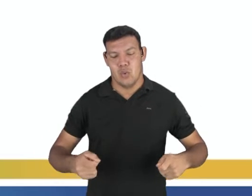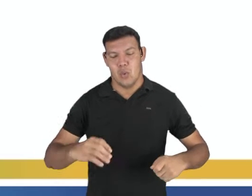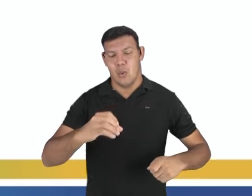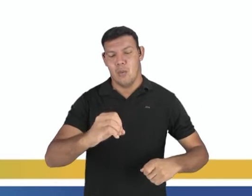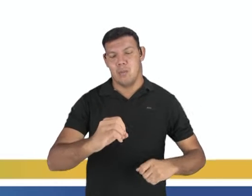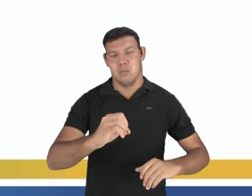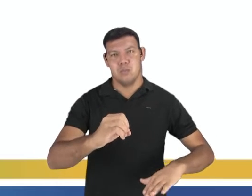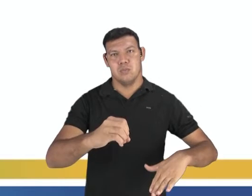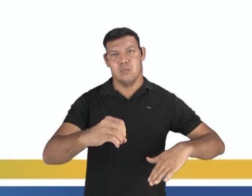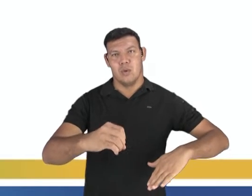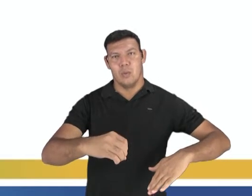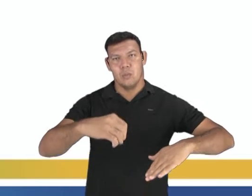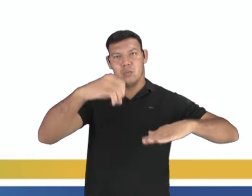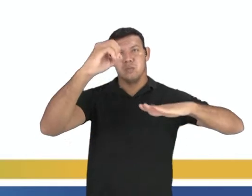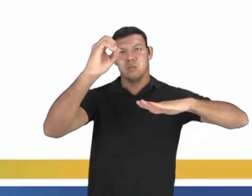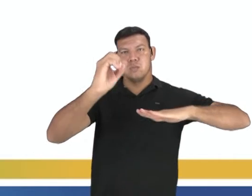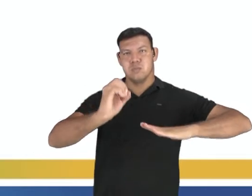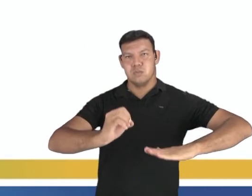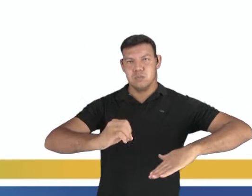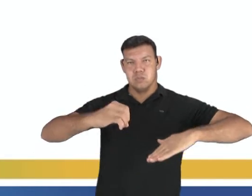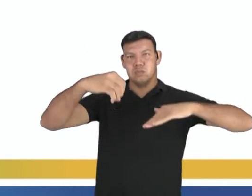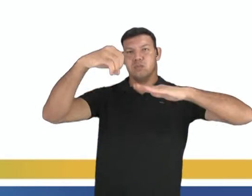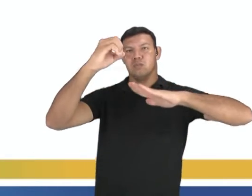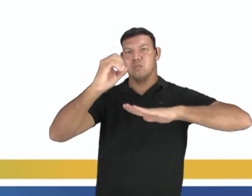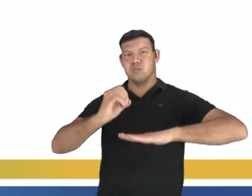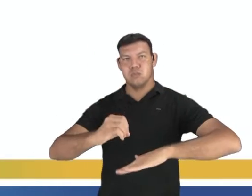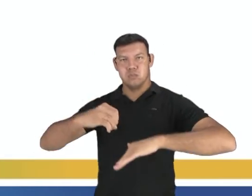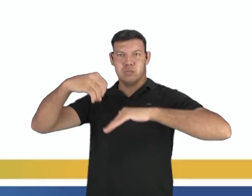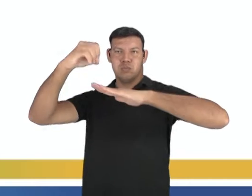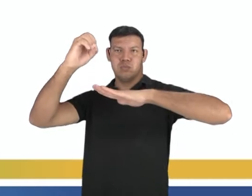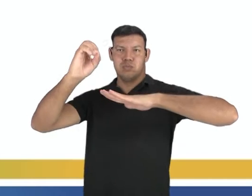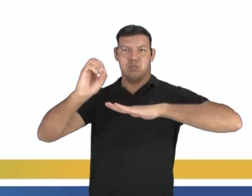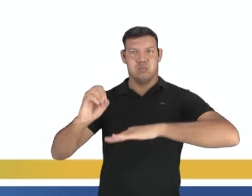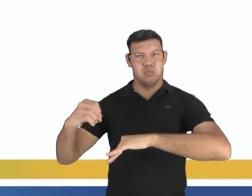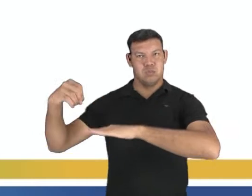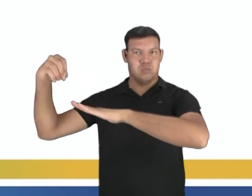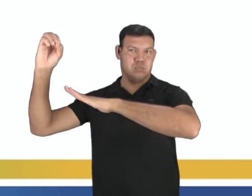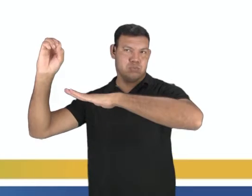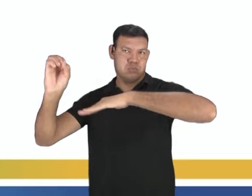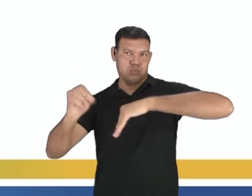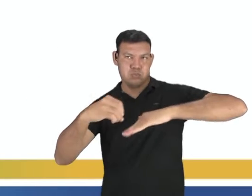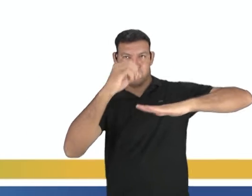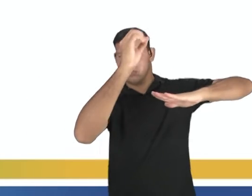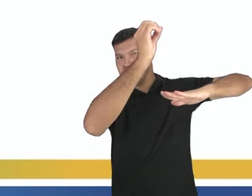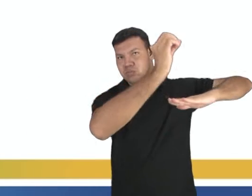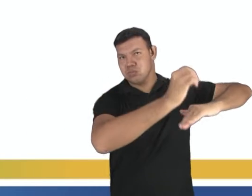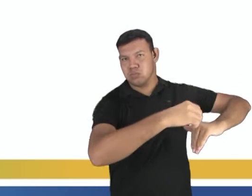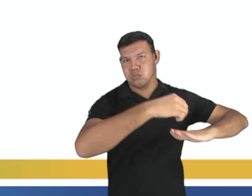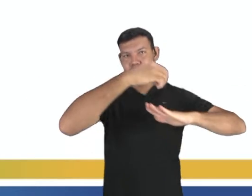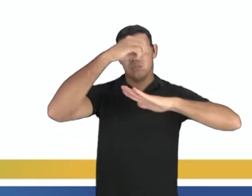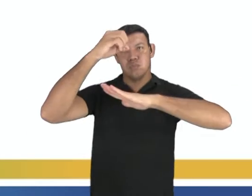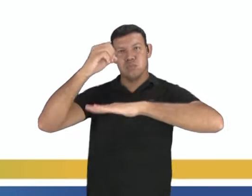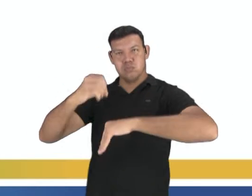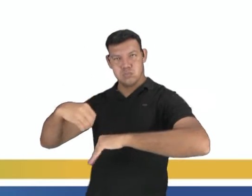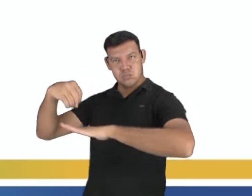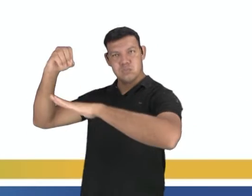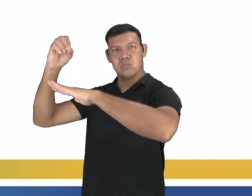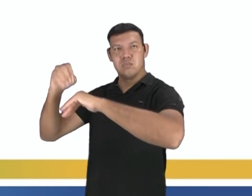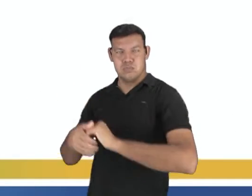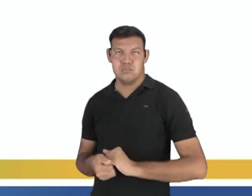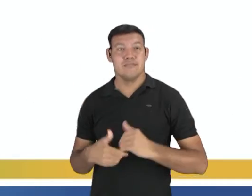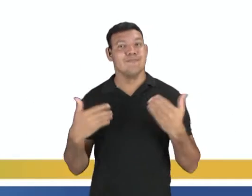desse lençol. A equipe deve executar uma tarefa: encestar a bola ou realizar um